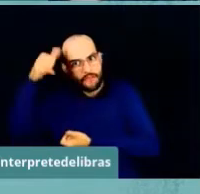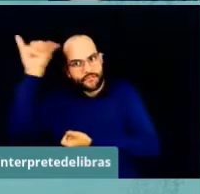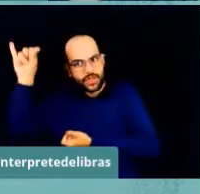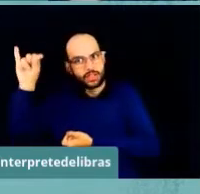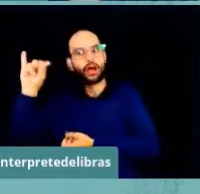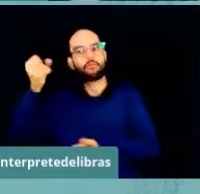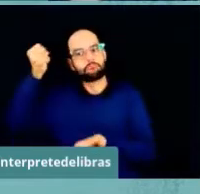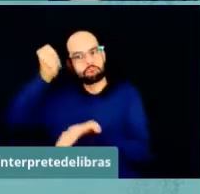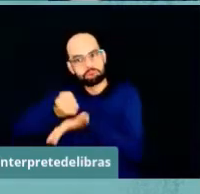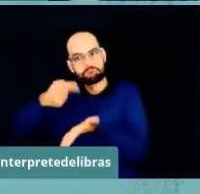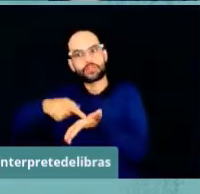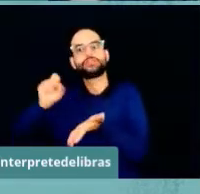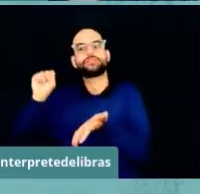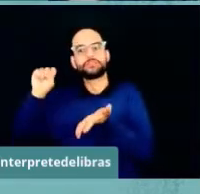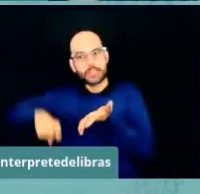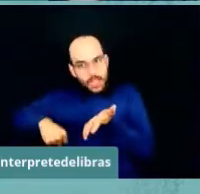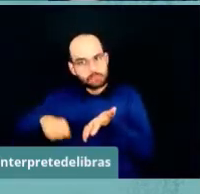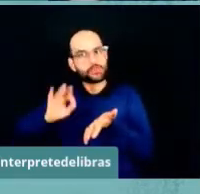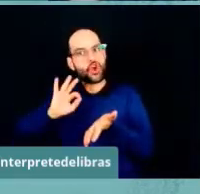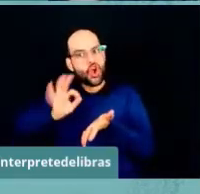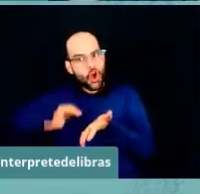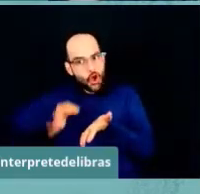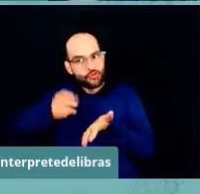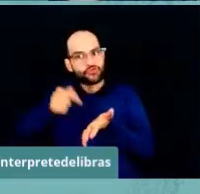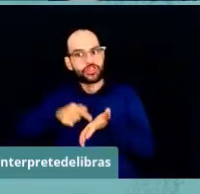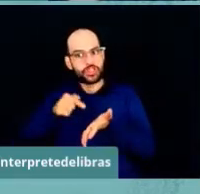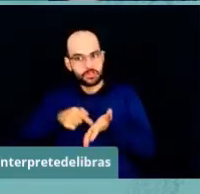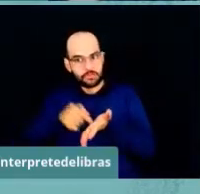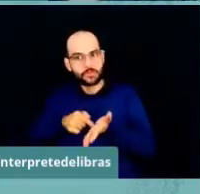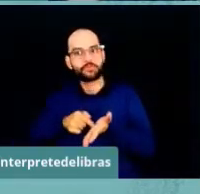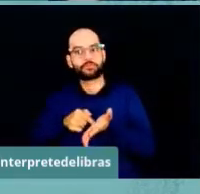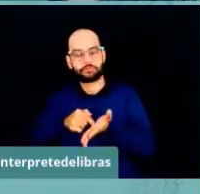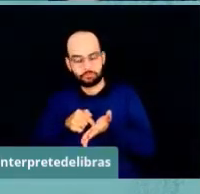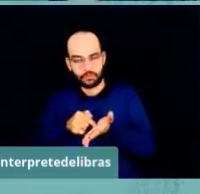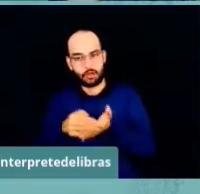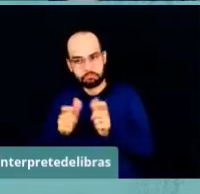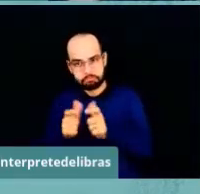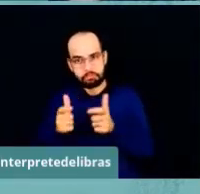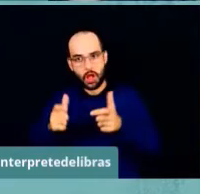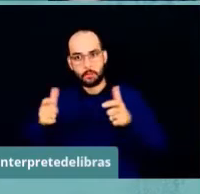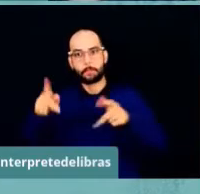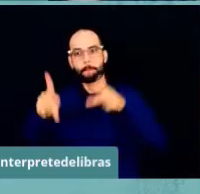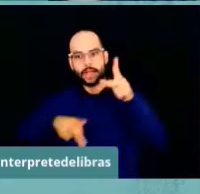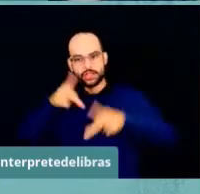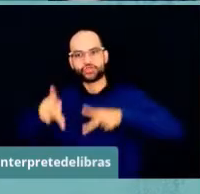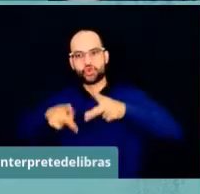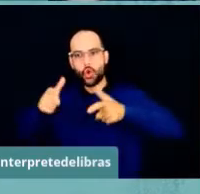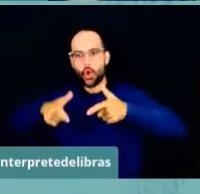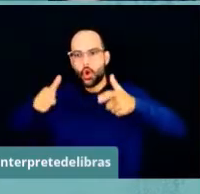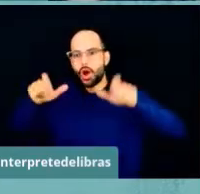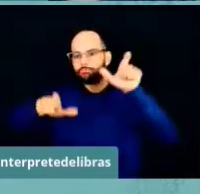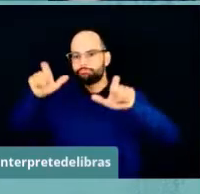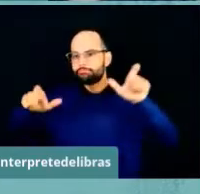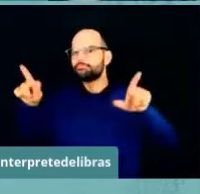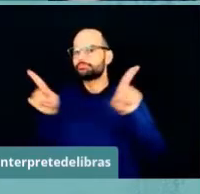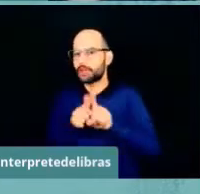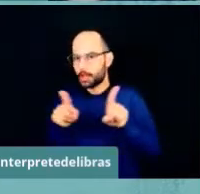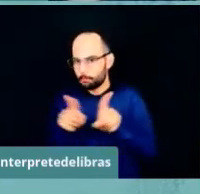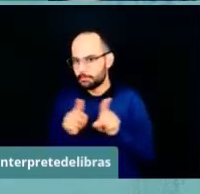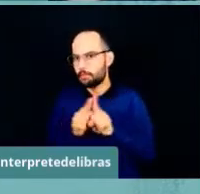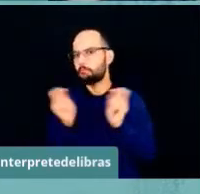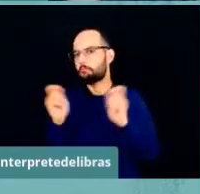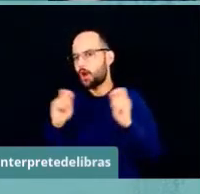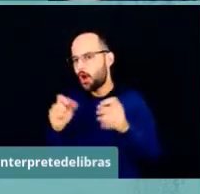eficácia que eu tinha feito anteriormente. À medida que eu vou aumentando o número de pessoas, eu também posso aumentar